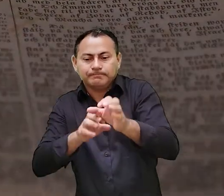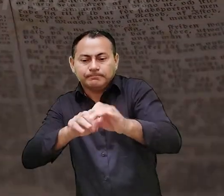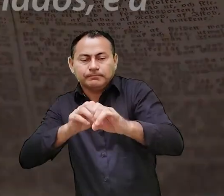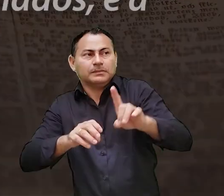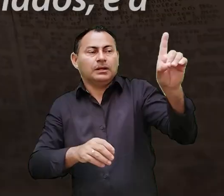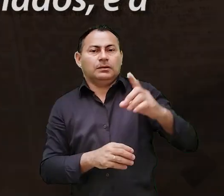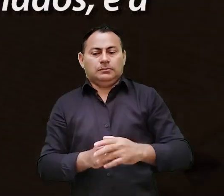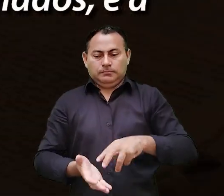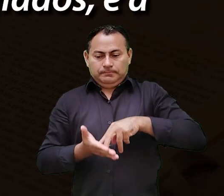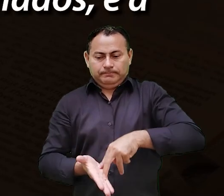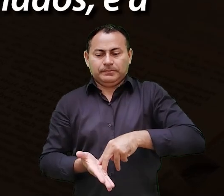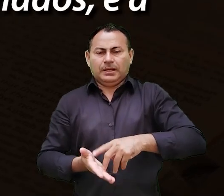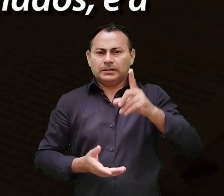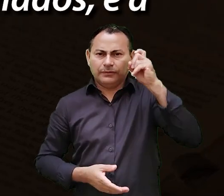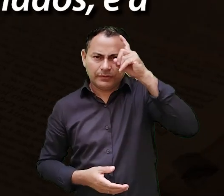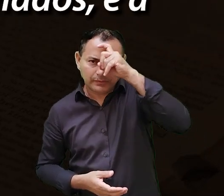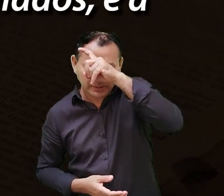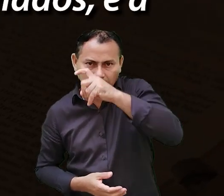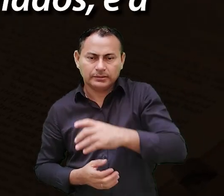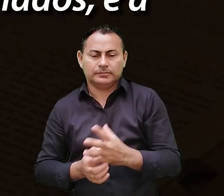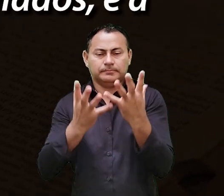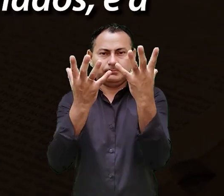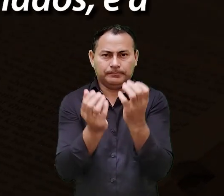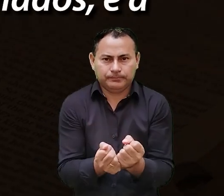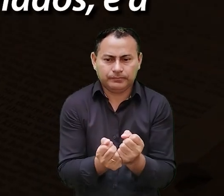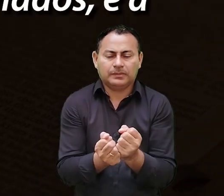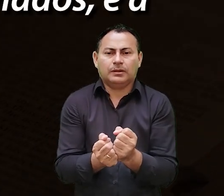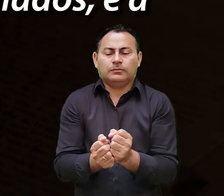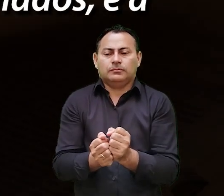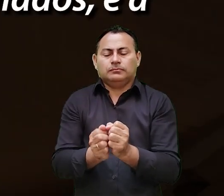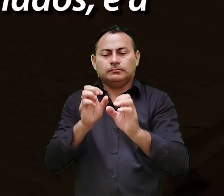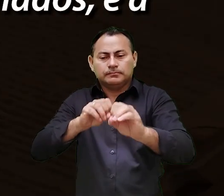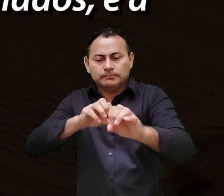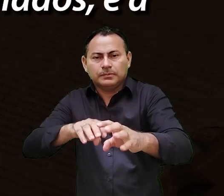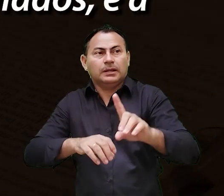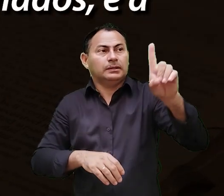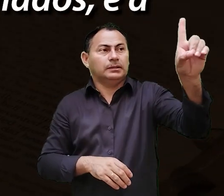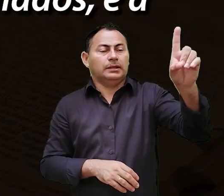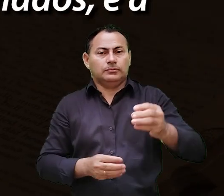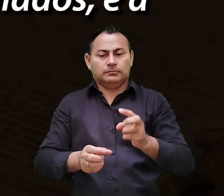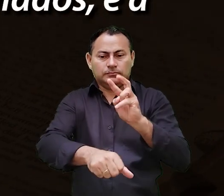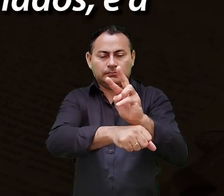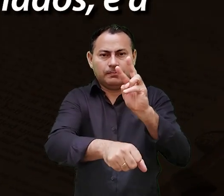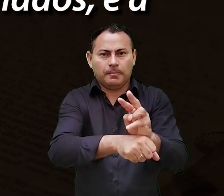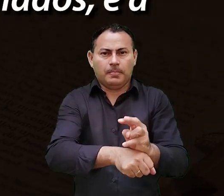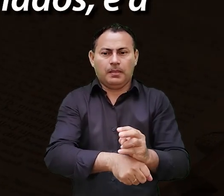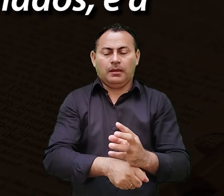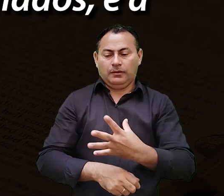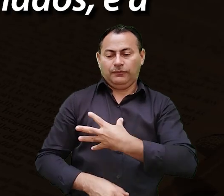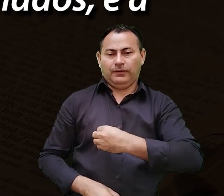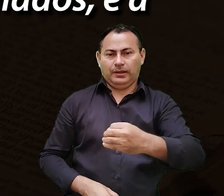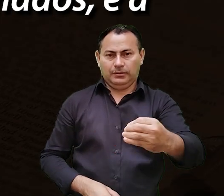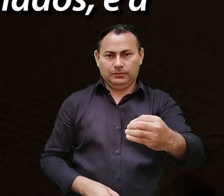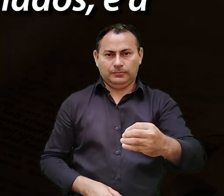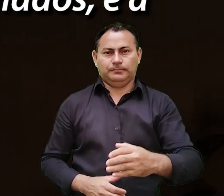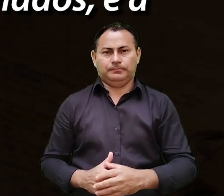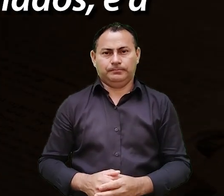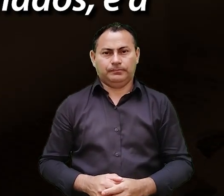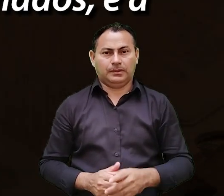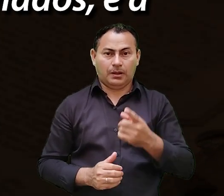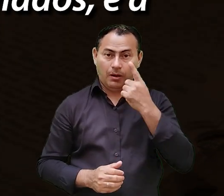Deus. Suportem as dificuldades, recebendo-as como disciplina. Deus os trata como